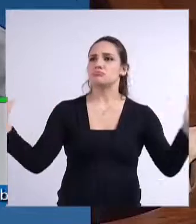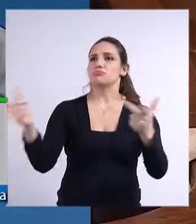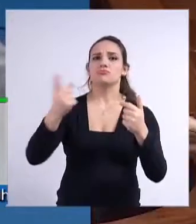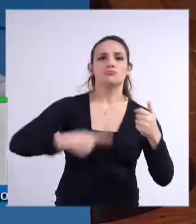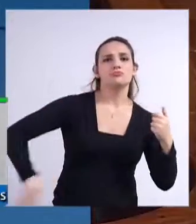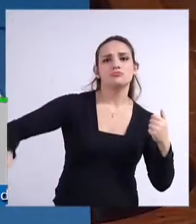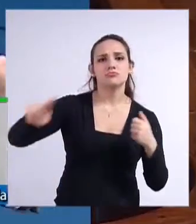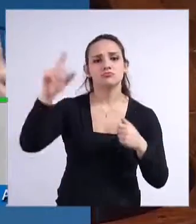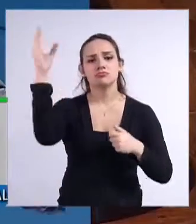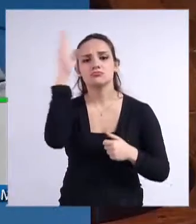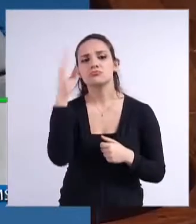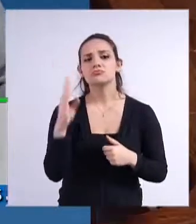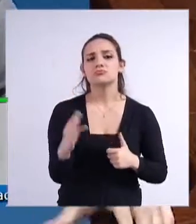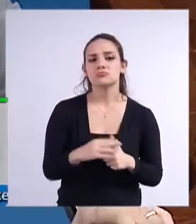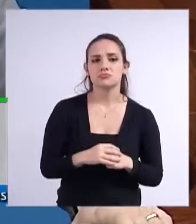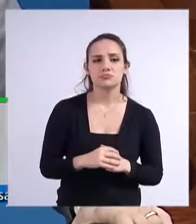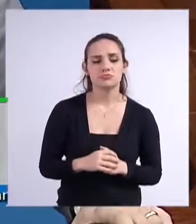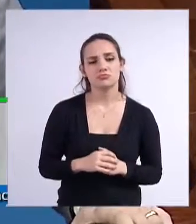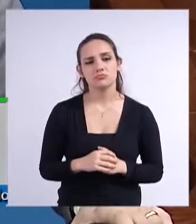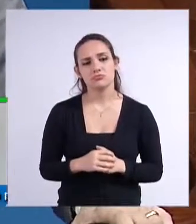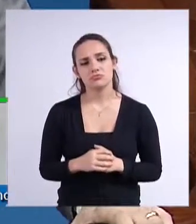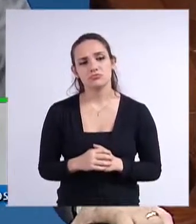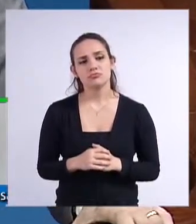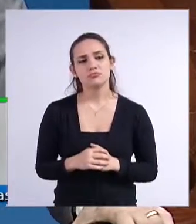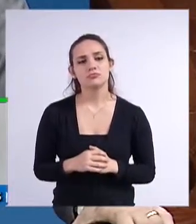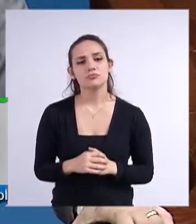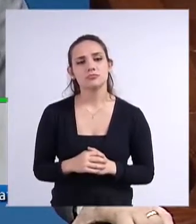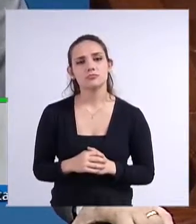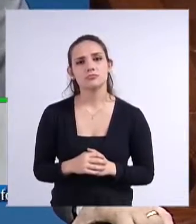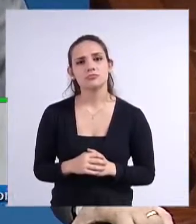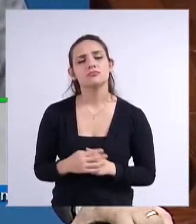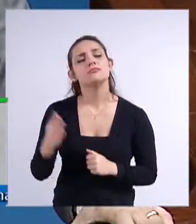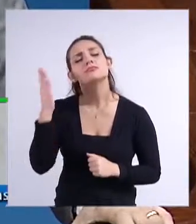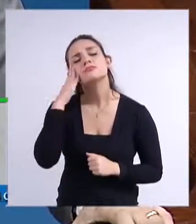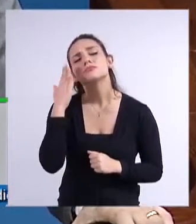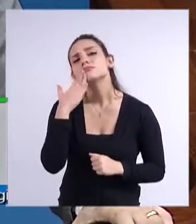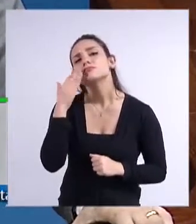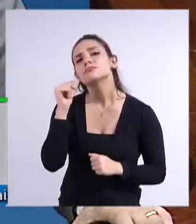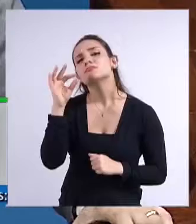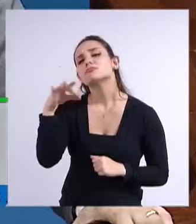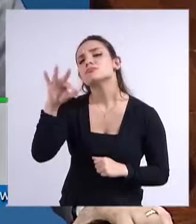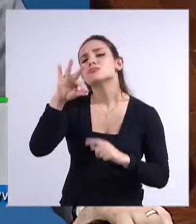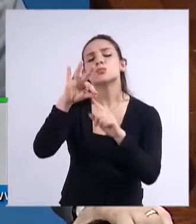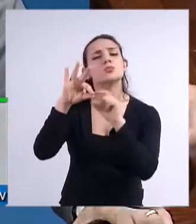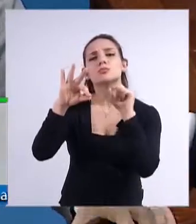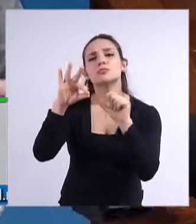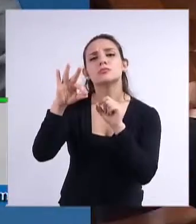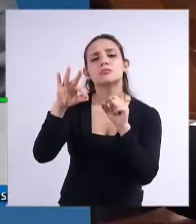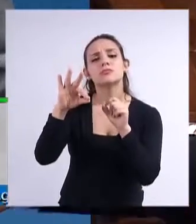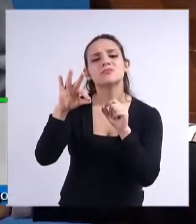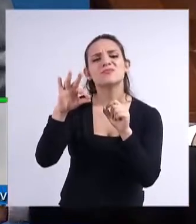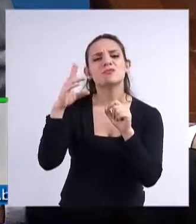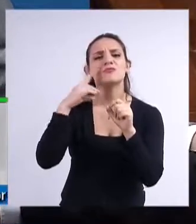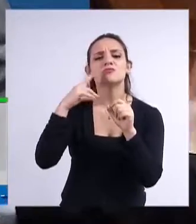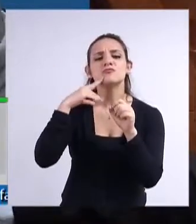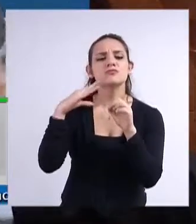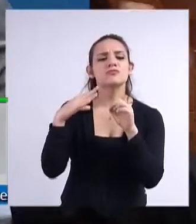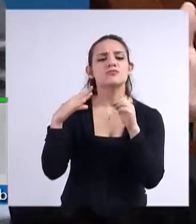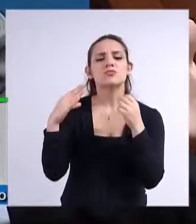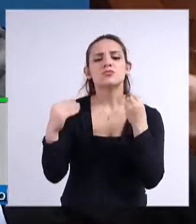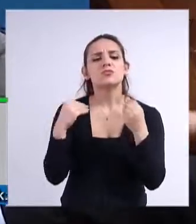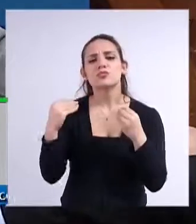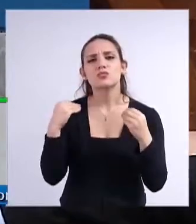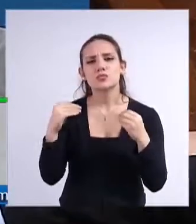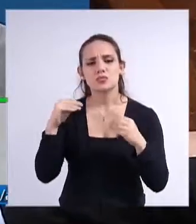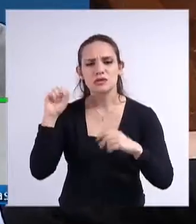Brasil para conhecer melhor esse mosquito, seus hábitos, conhecer a forma